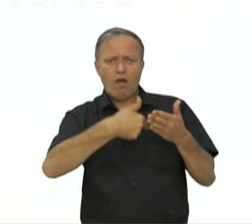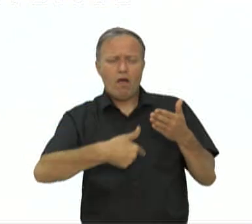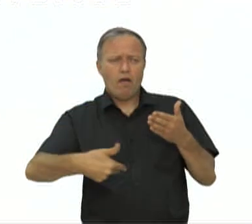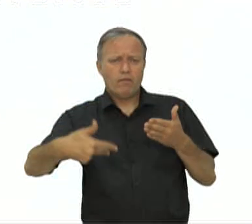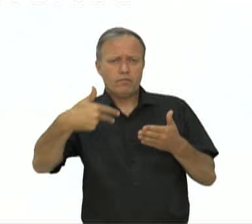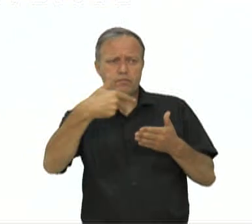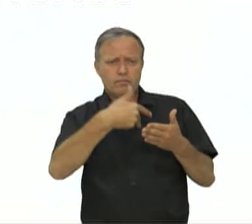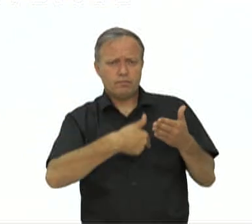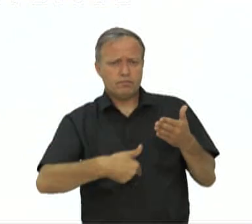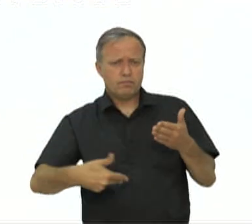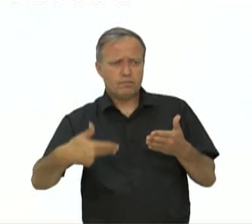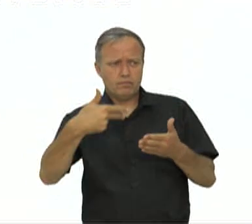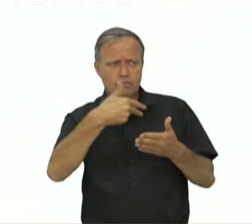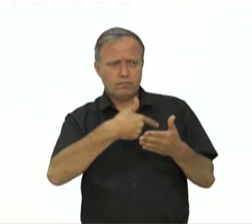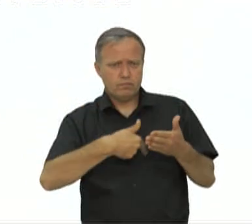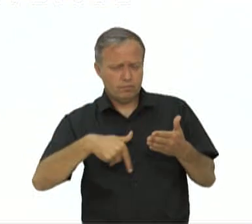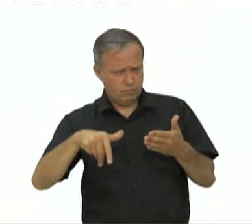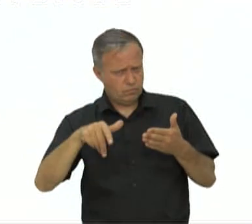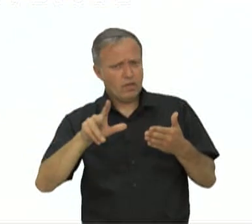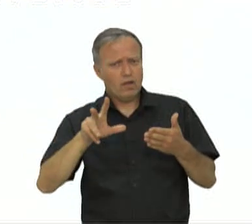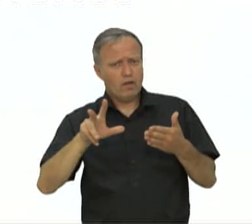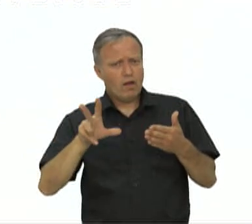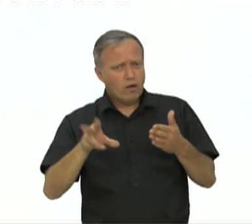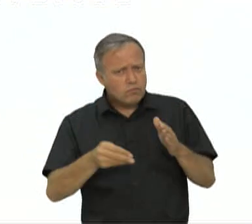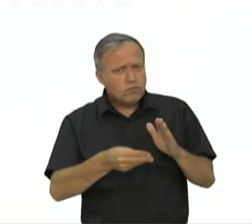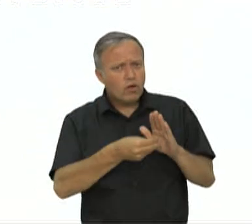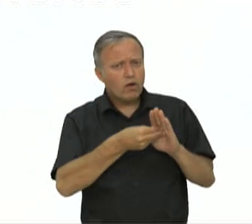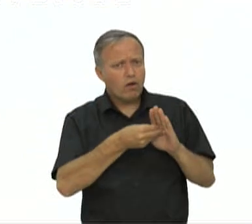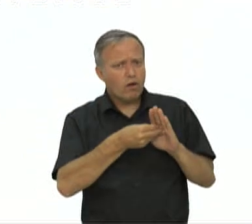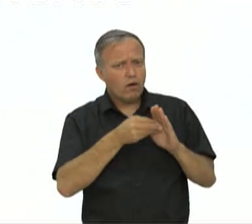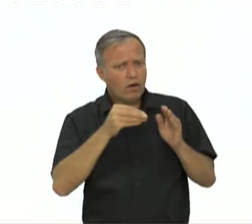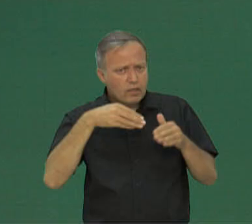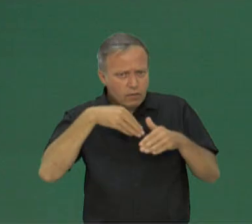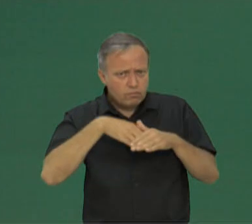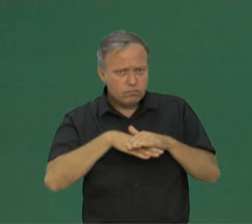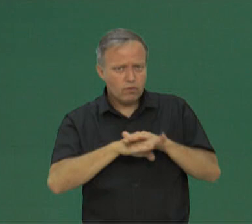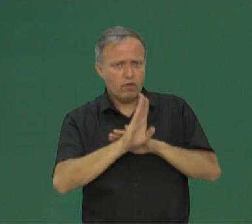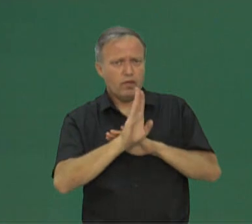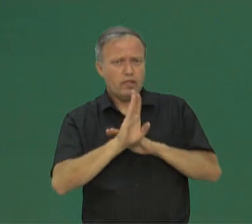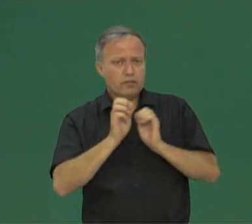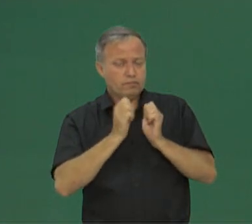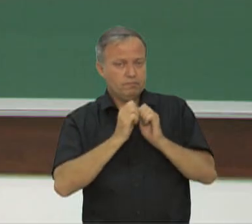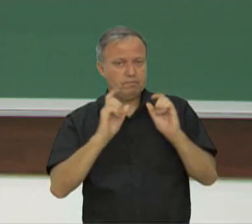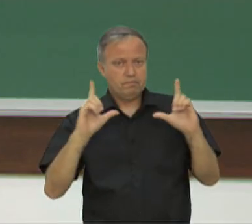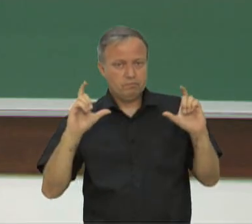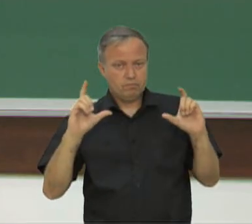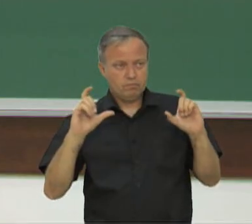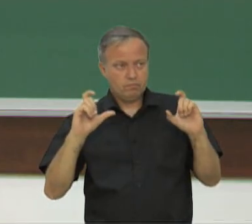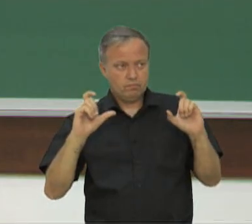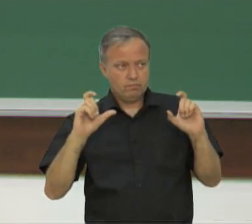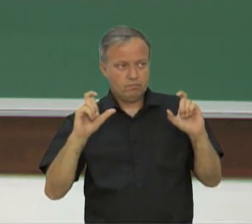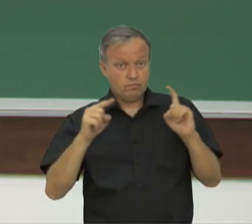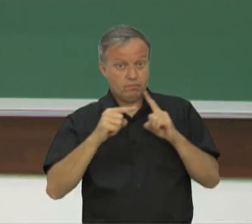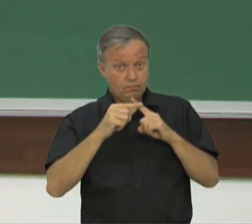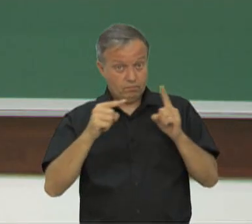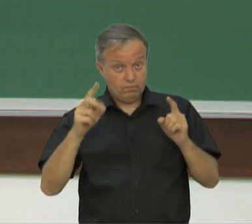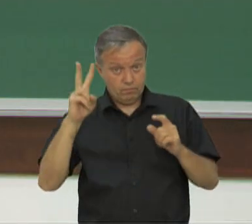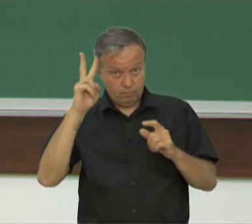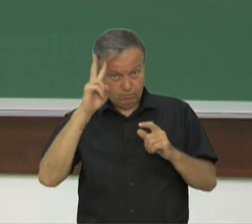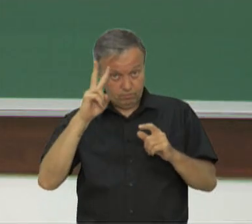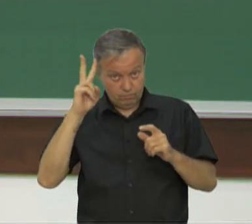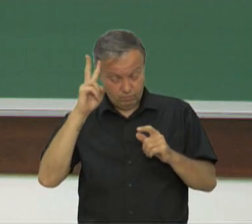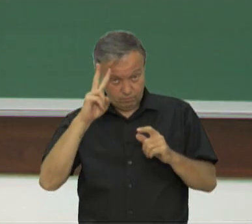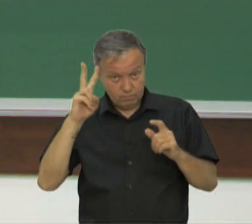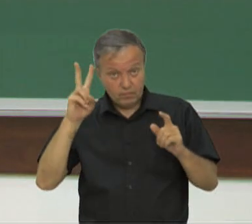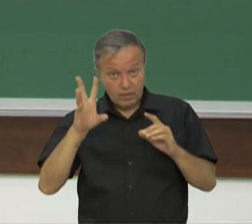gente faz isso, né? Registra esses trabalhos através da fotografia. Vamos lembrar que a fotografia é uma forma de